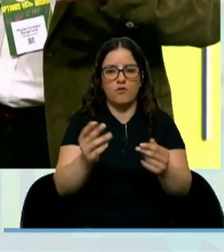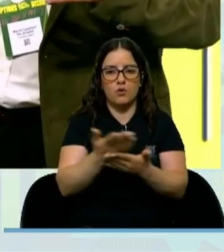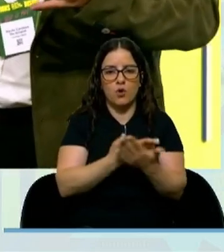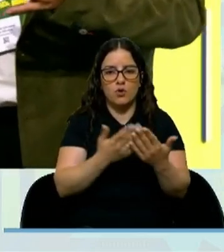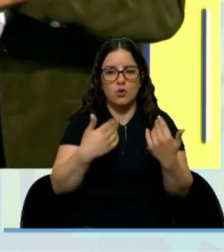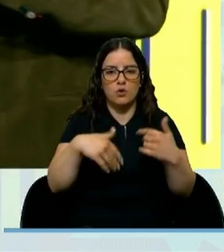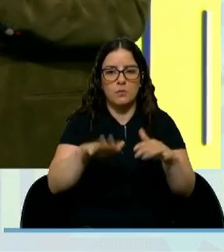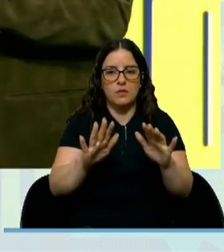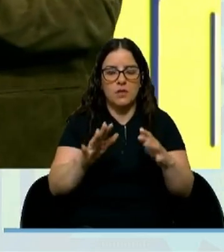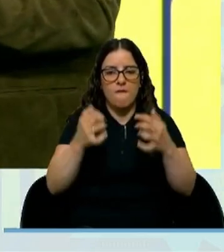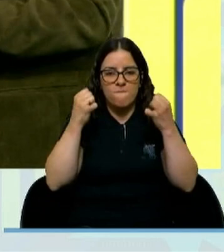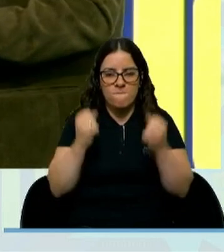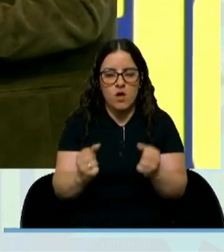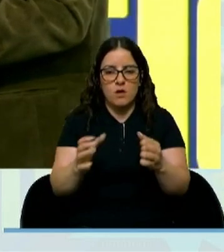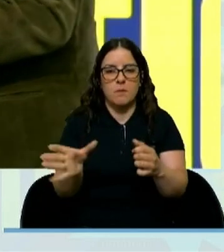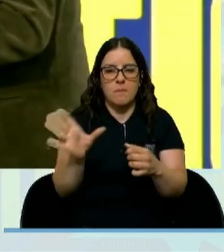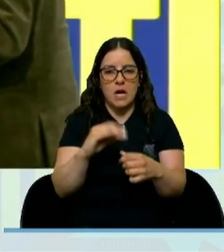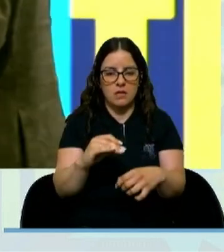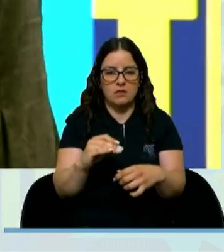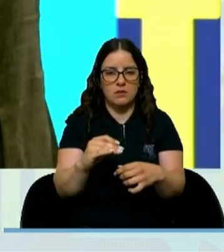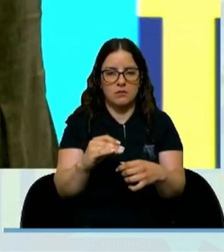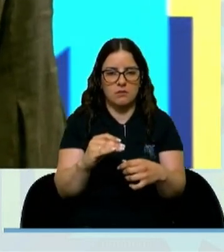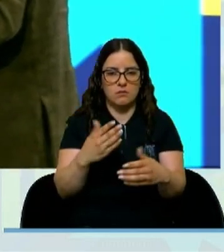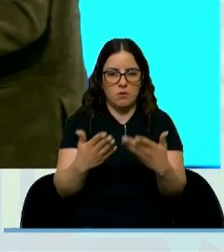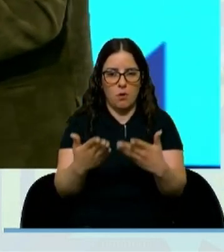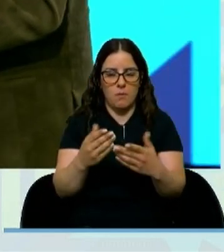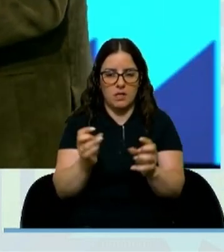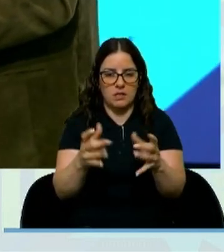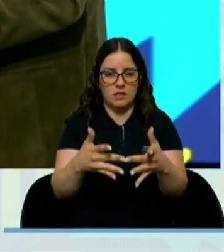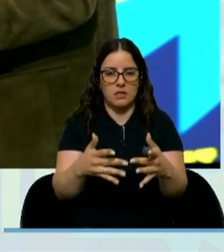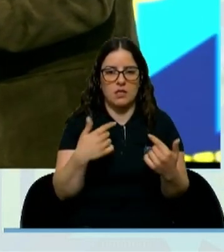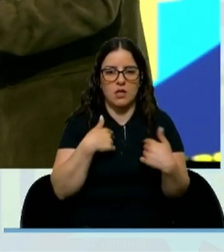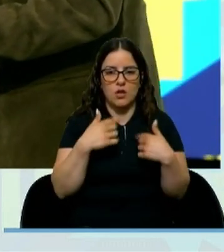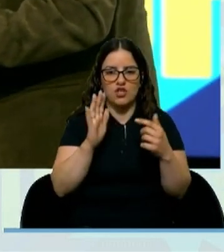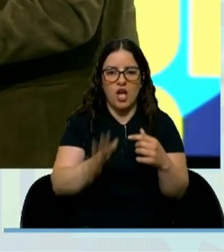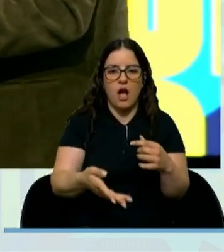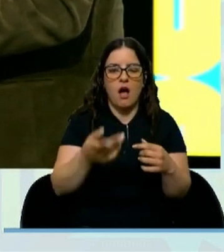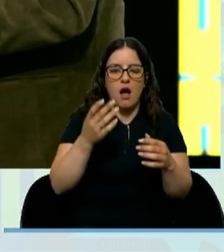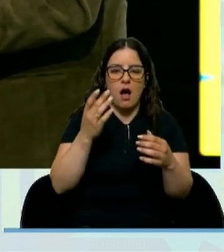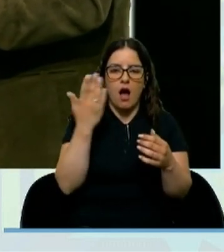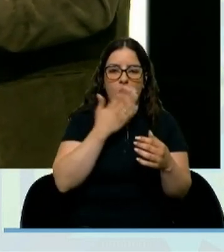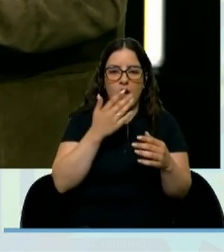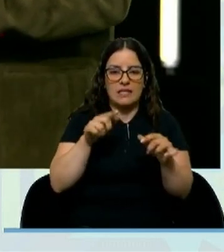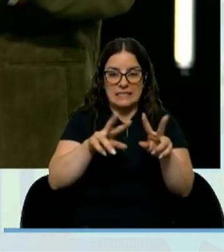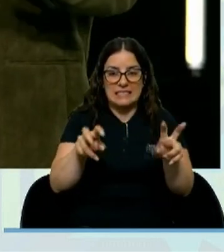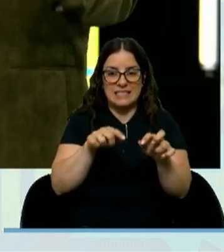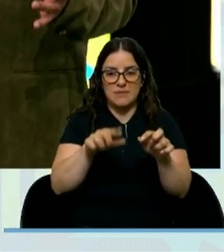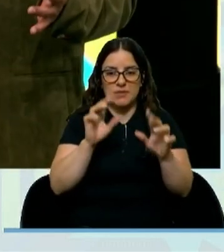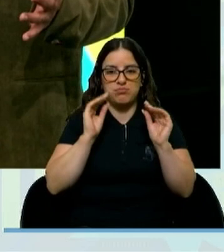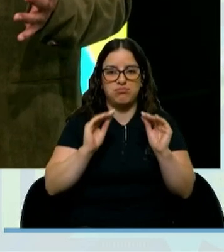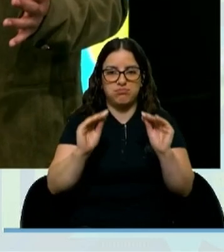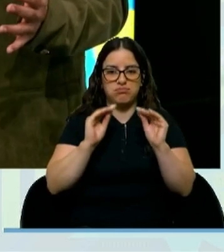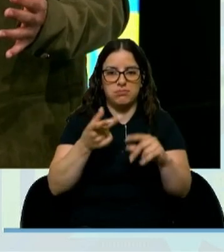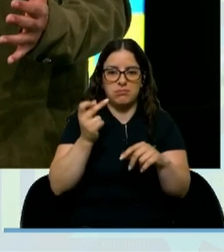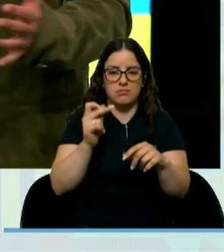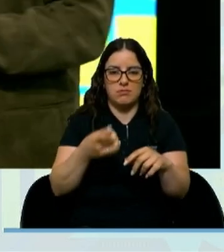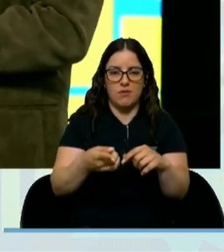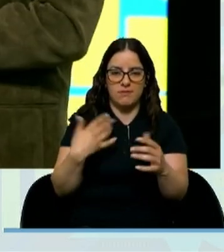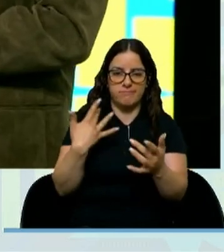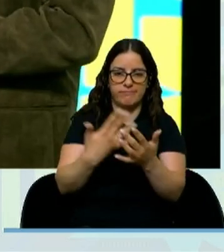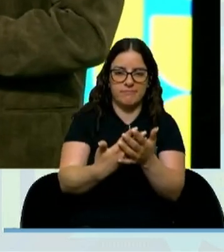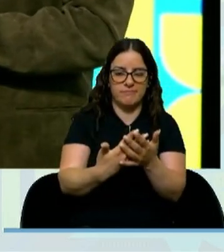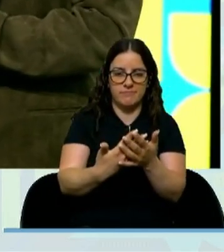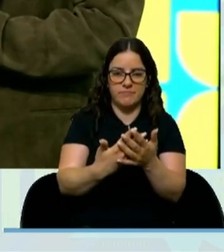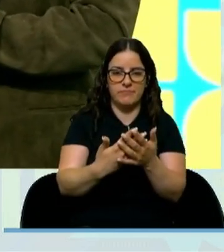mais força. Portanto, o que nós vamos assistir nos próximos anos, eu já ando a dar aulas destas coisas há 9, está a demorar tempo,